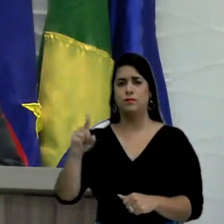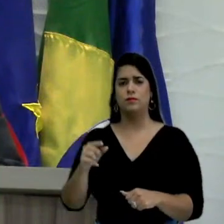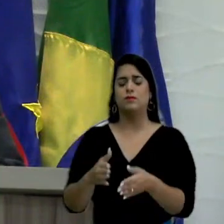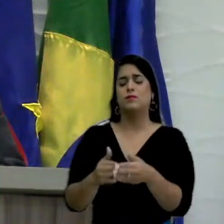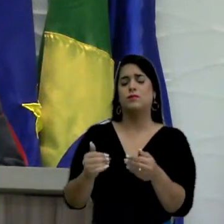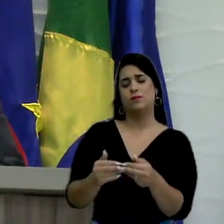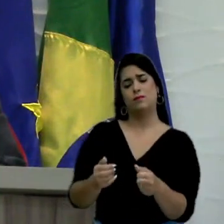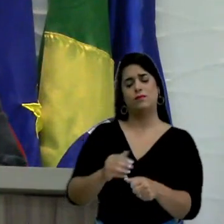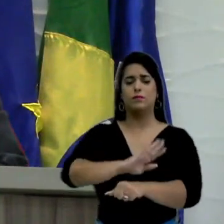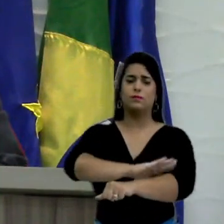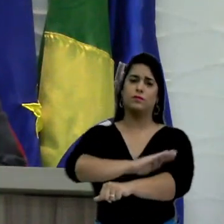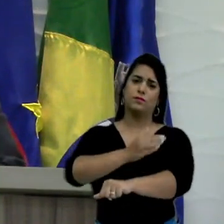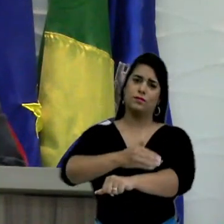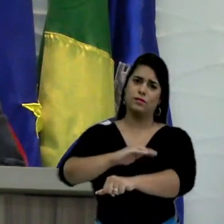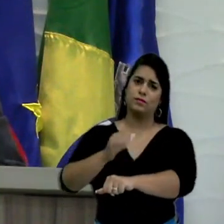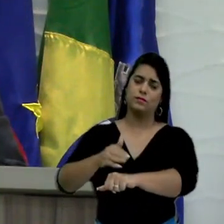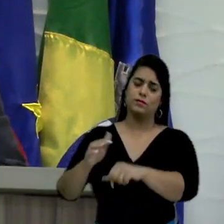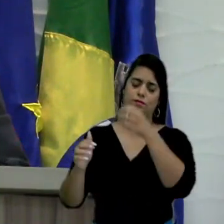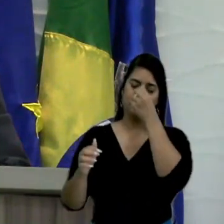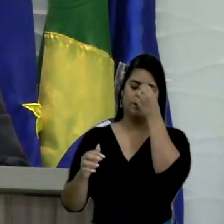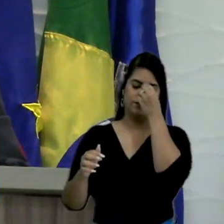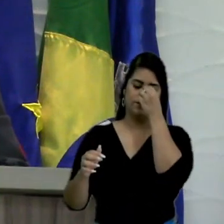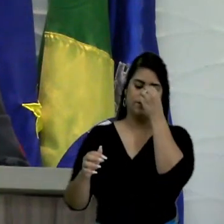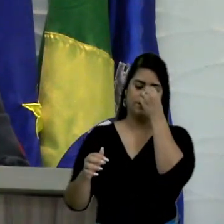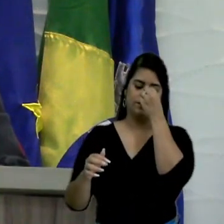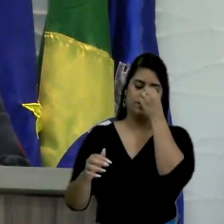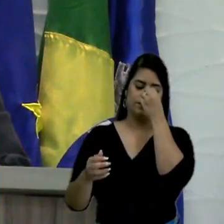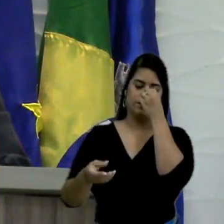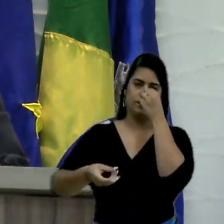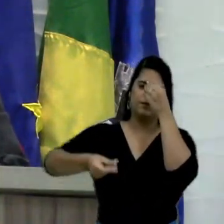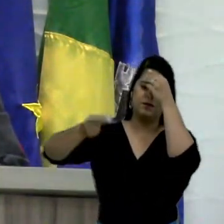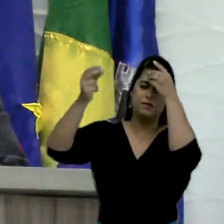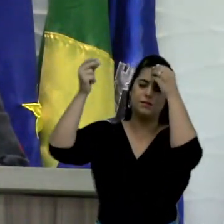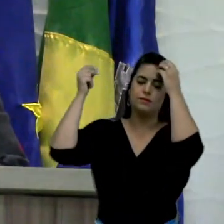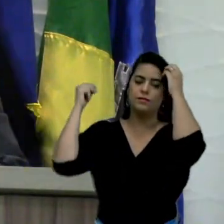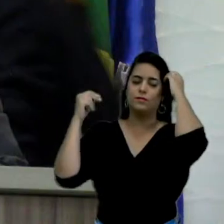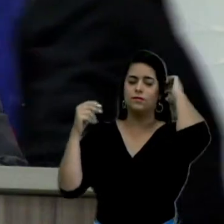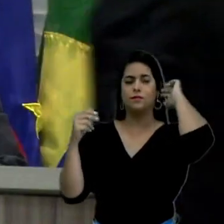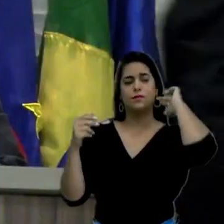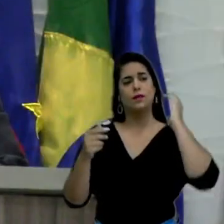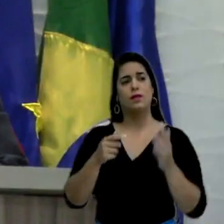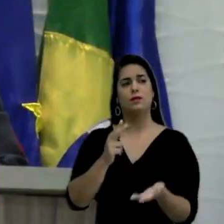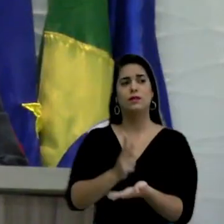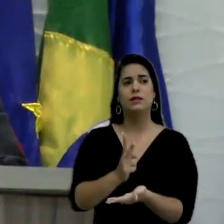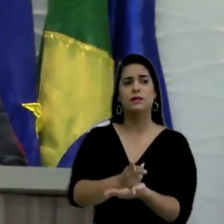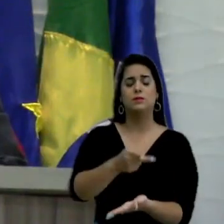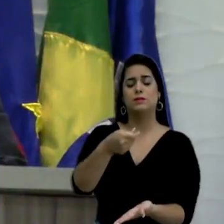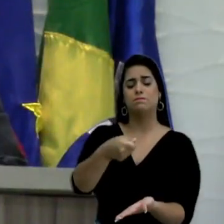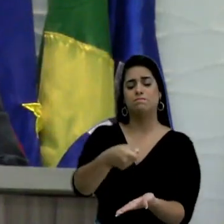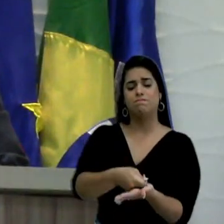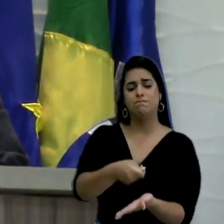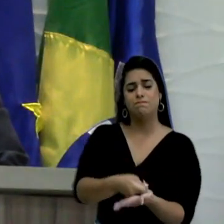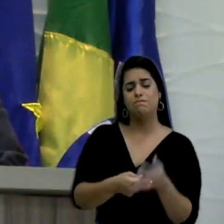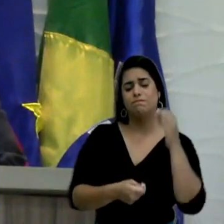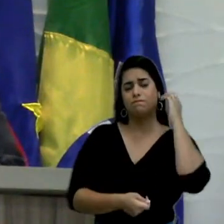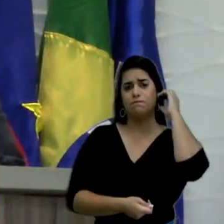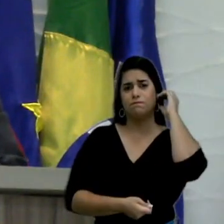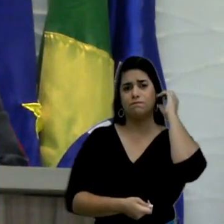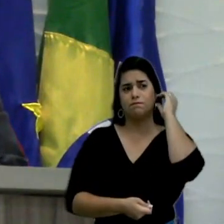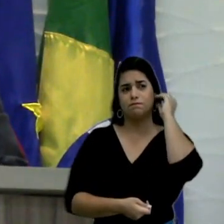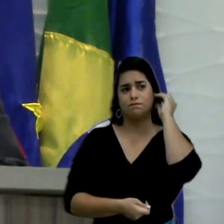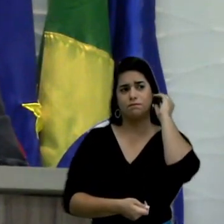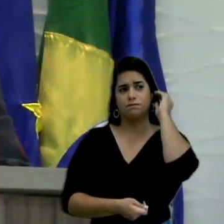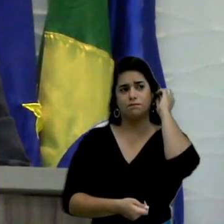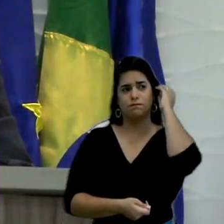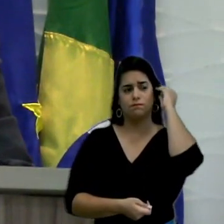solicitou o Genivaldo ali da Agrogil, há muito tempo, e a gente vem solicitando, pedindo, mas a gente nunca, como oposição,